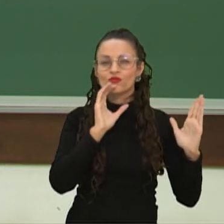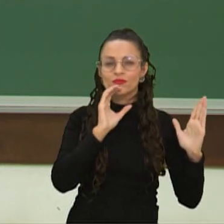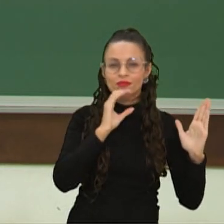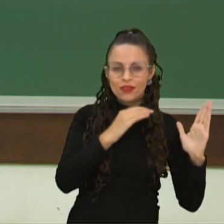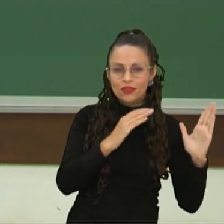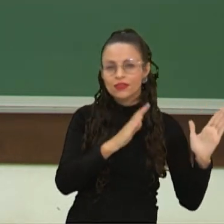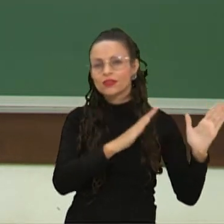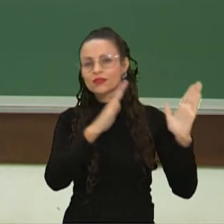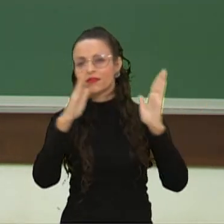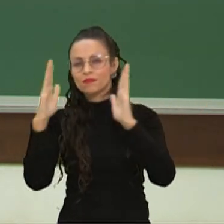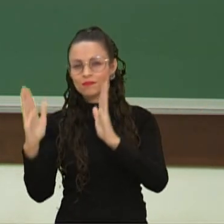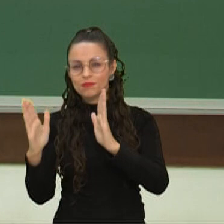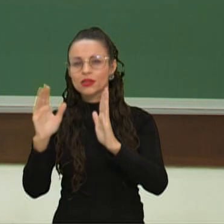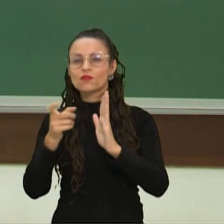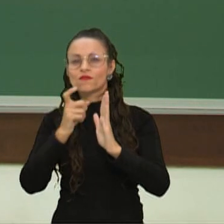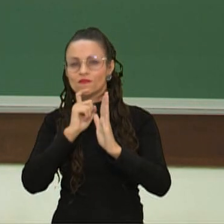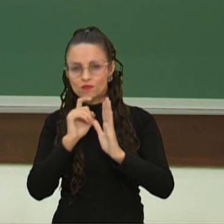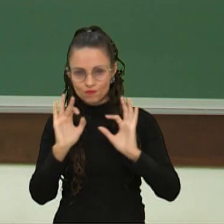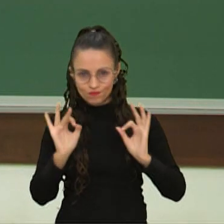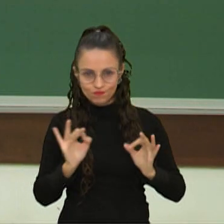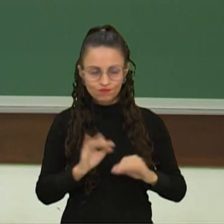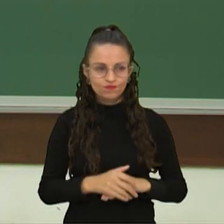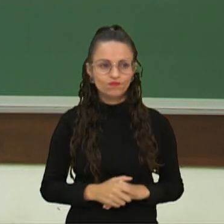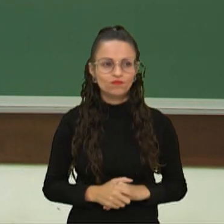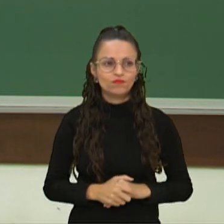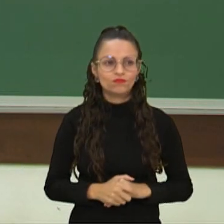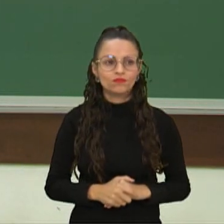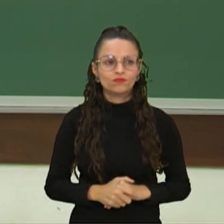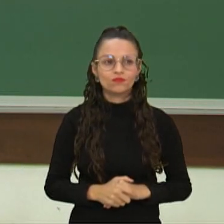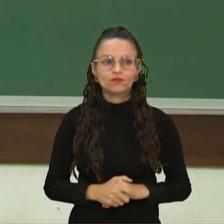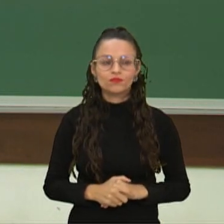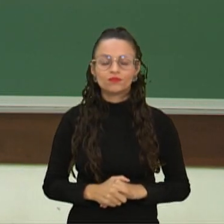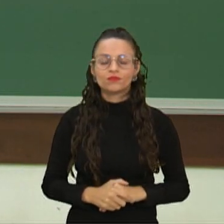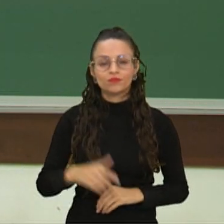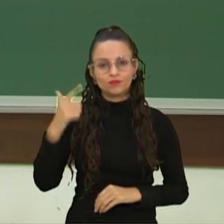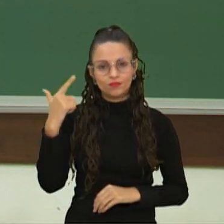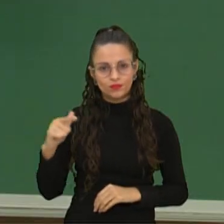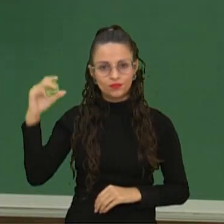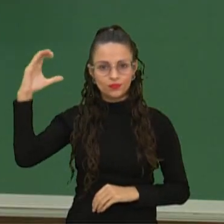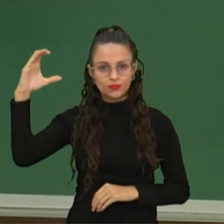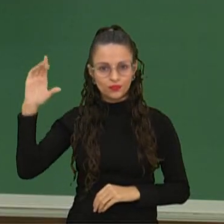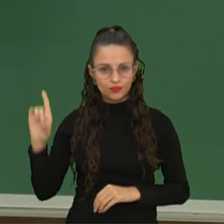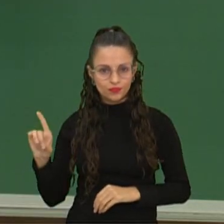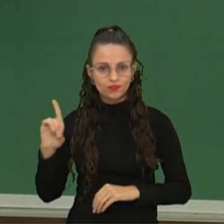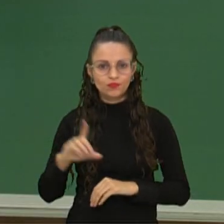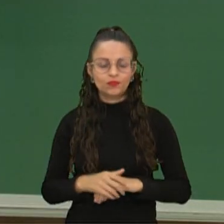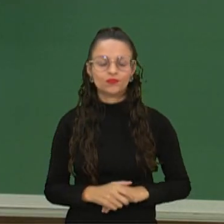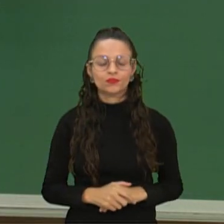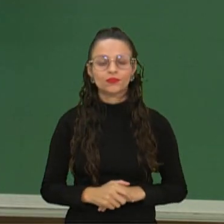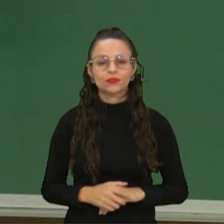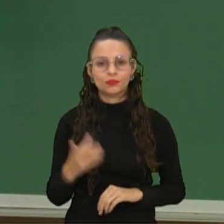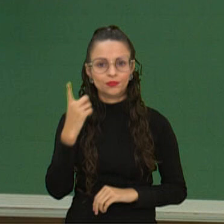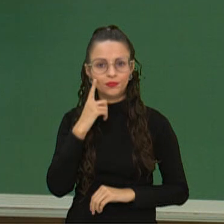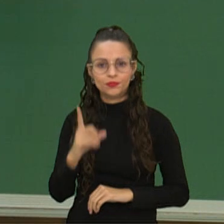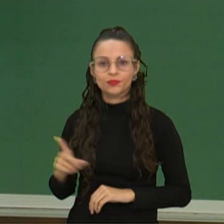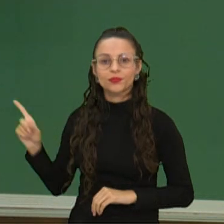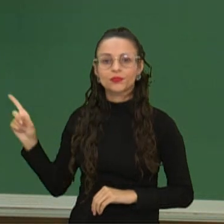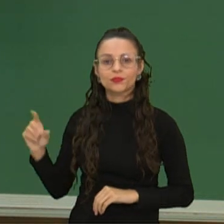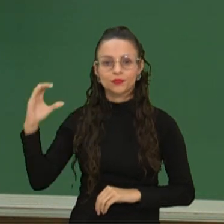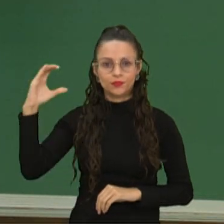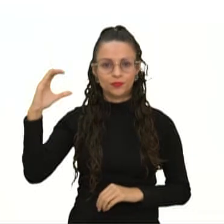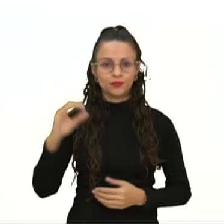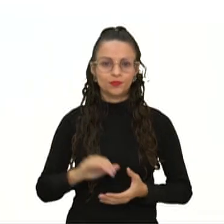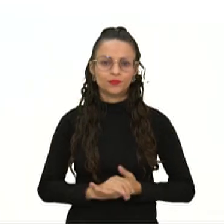frios, ok? Vamos continuar então com o nosso fact and fake aqui, ó. Nós temos agora a letra C e a letra D. Vejam comigo. Letter